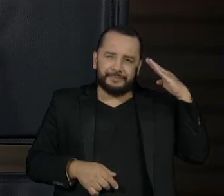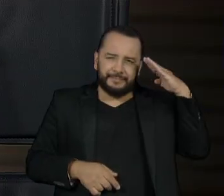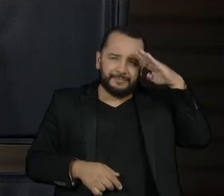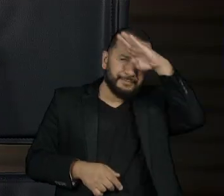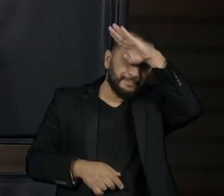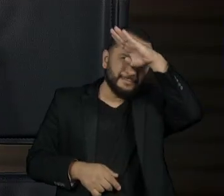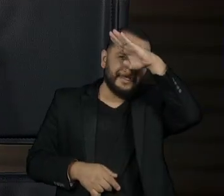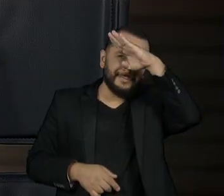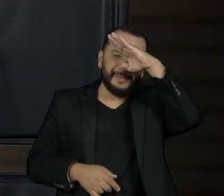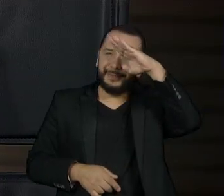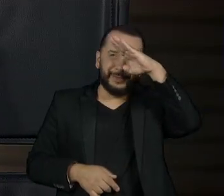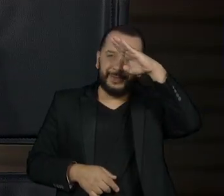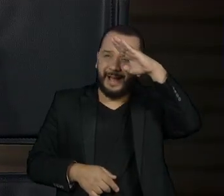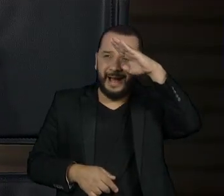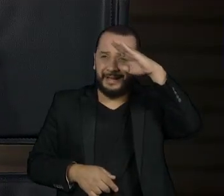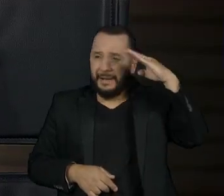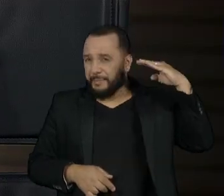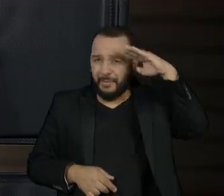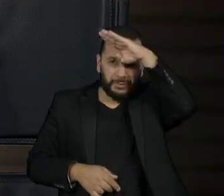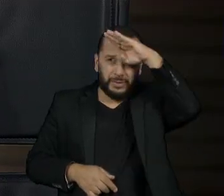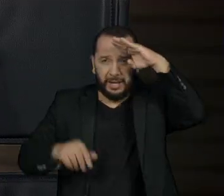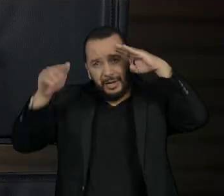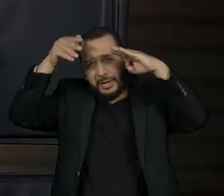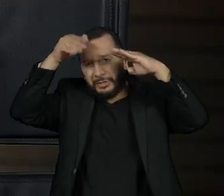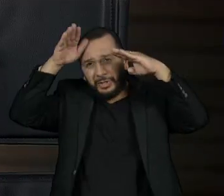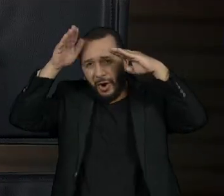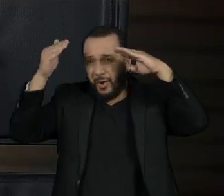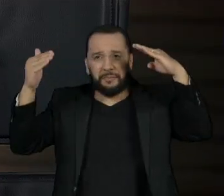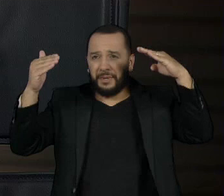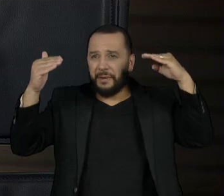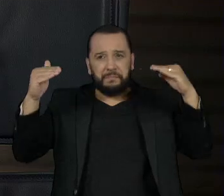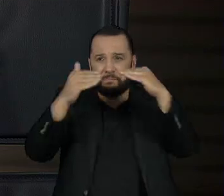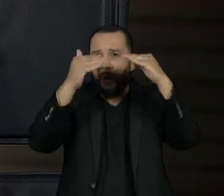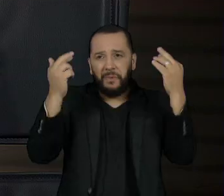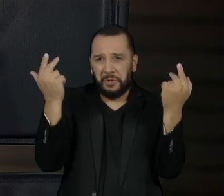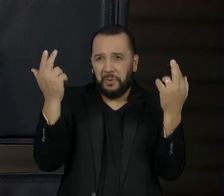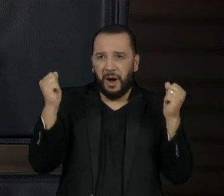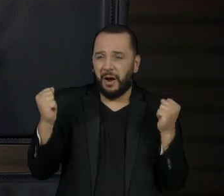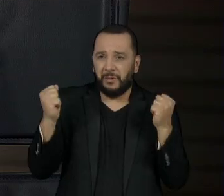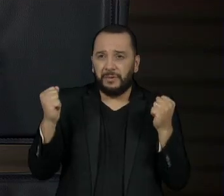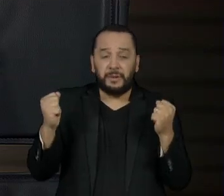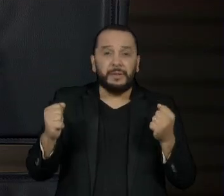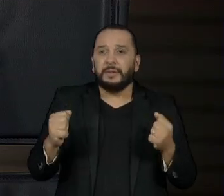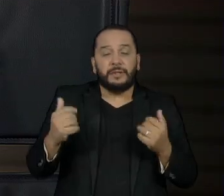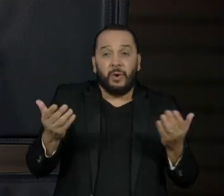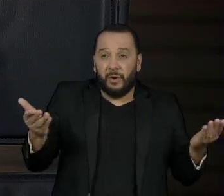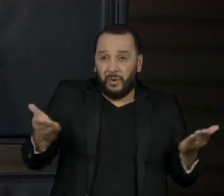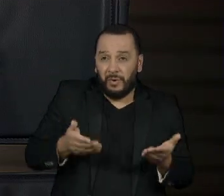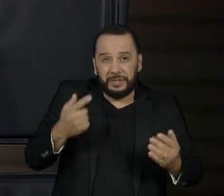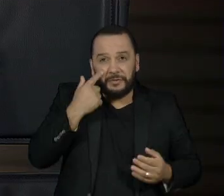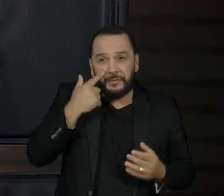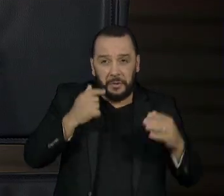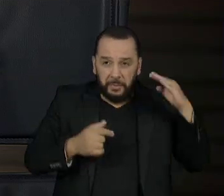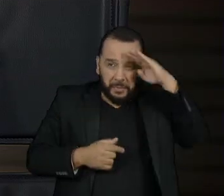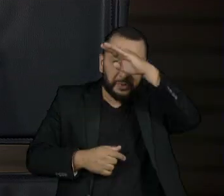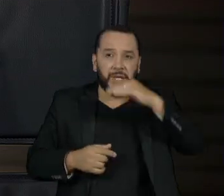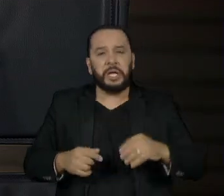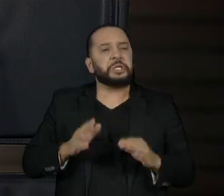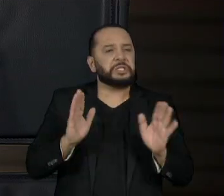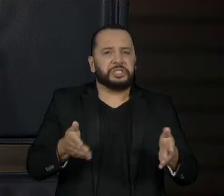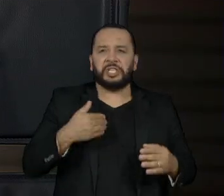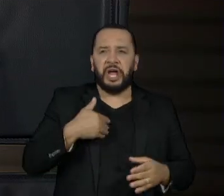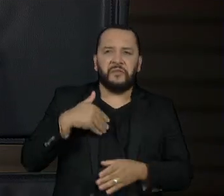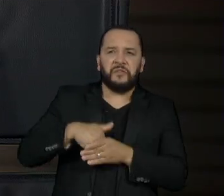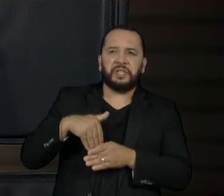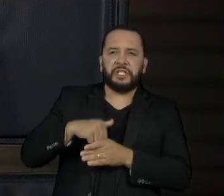nas falas do Trump, né, inclusive insistindo nessa questão das fraudes eleitorais. Hoje a gente viu que a própria EA, a Organização dos